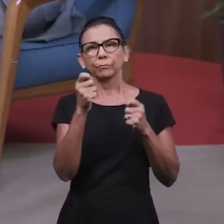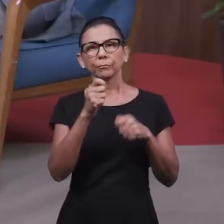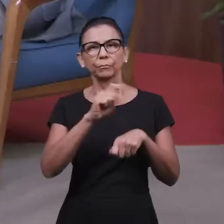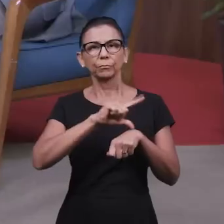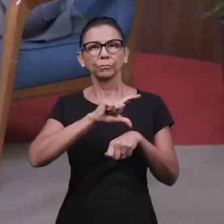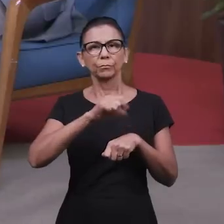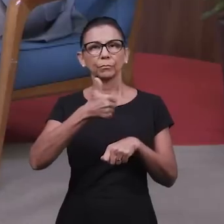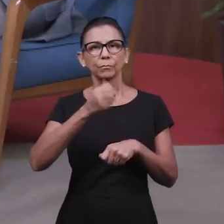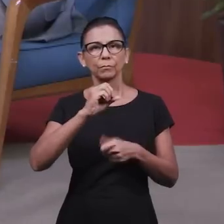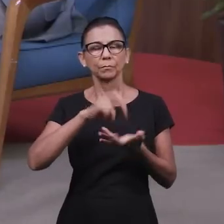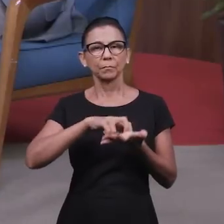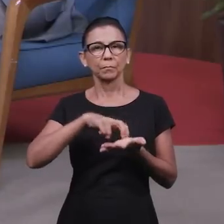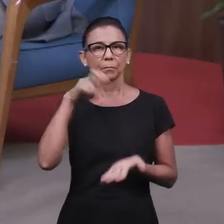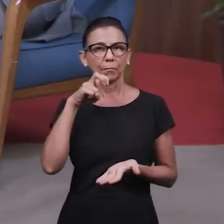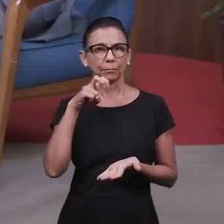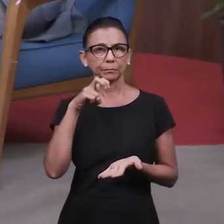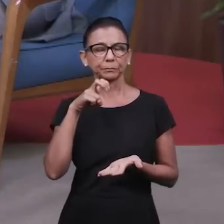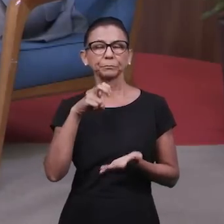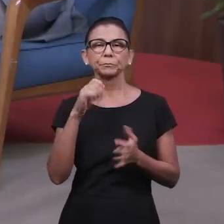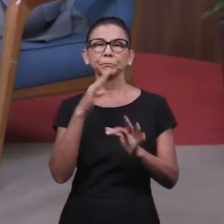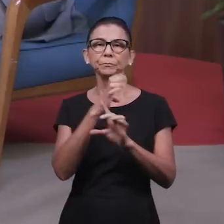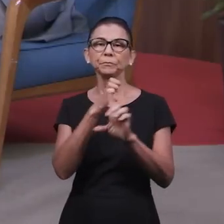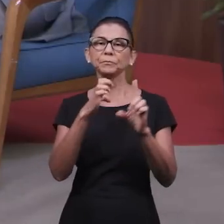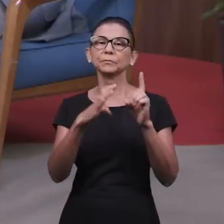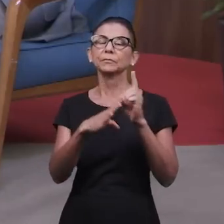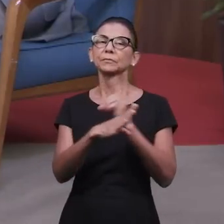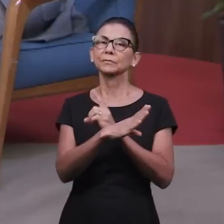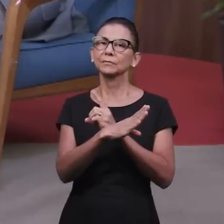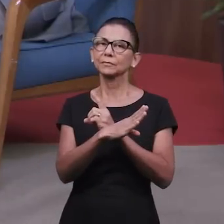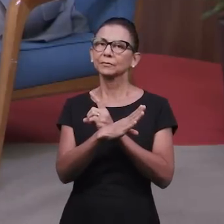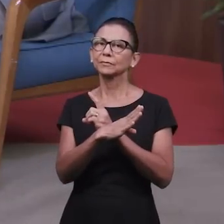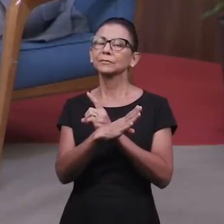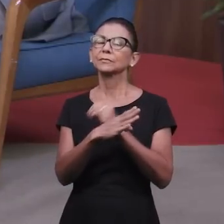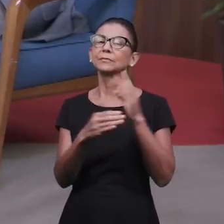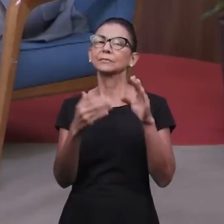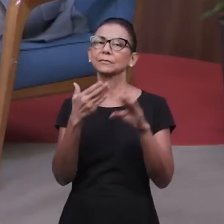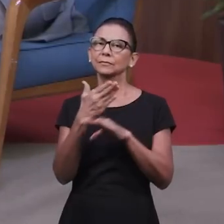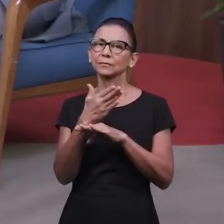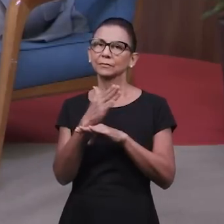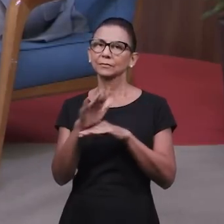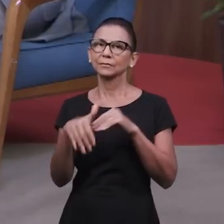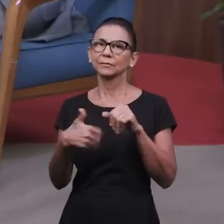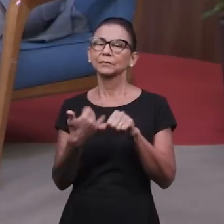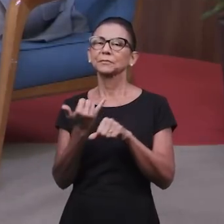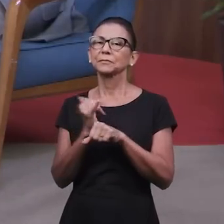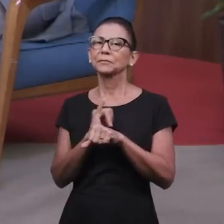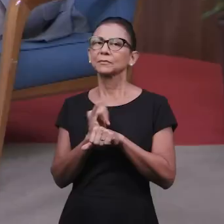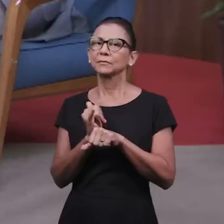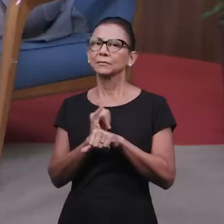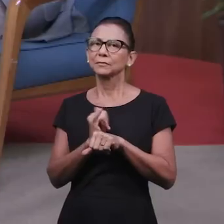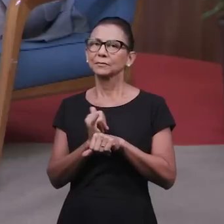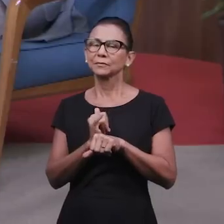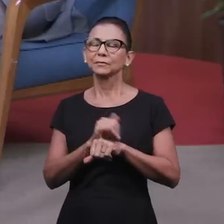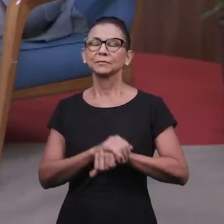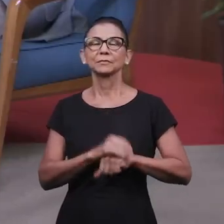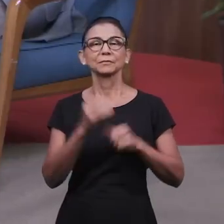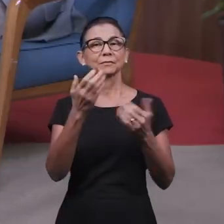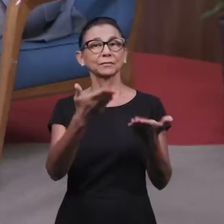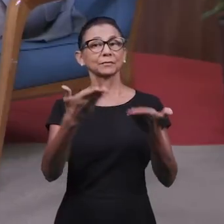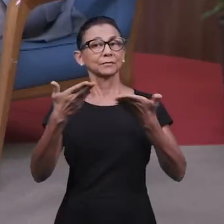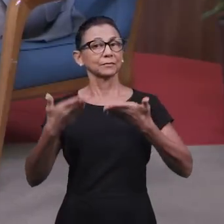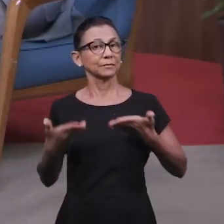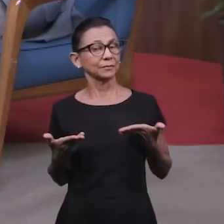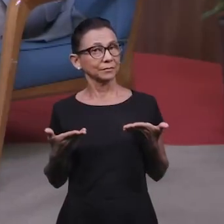da manhã, a Escola Bíblica Dominical vai ao ar pelo nosso canal no YouTube, aqui pelo nosso canal. Você é o nosso convidado,